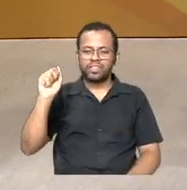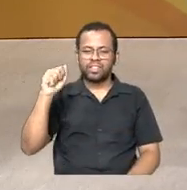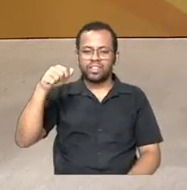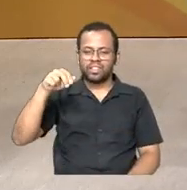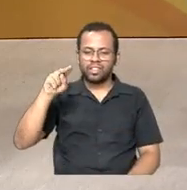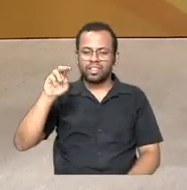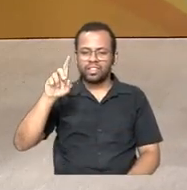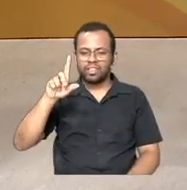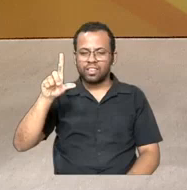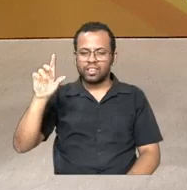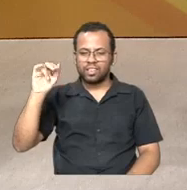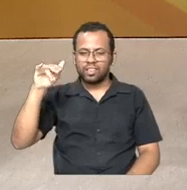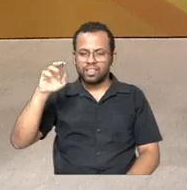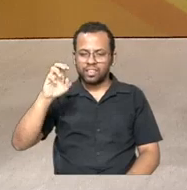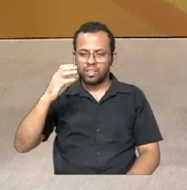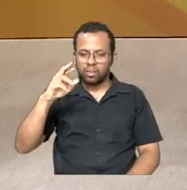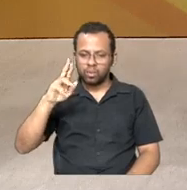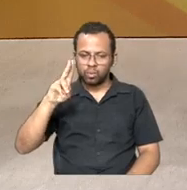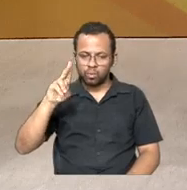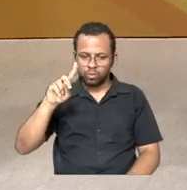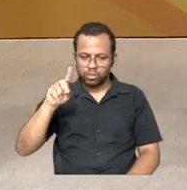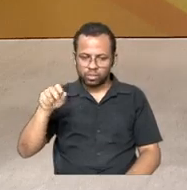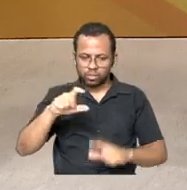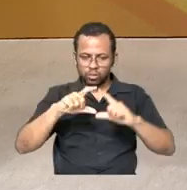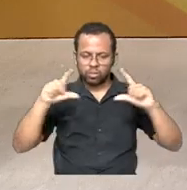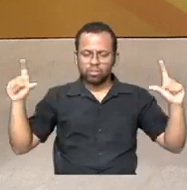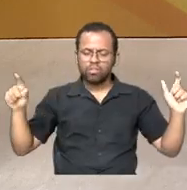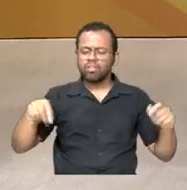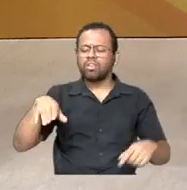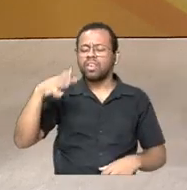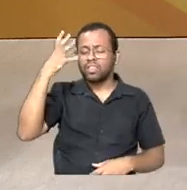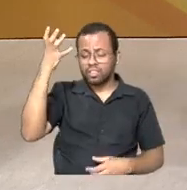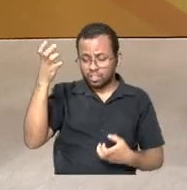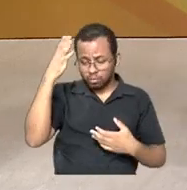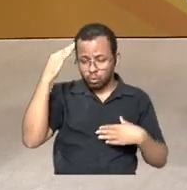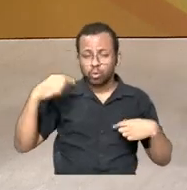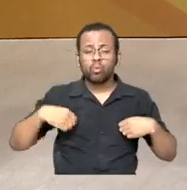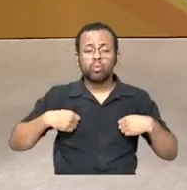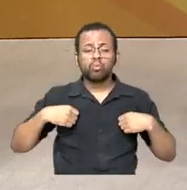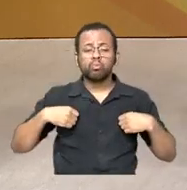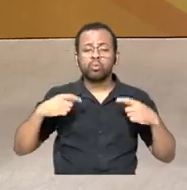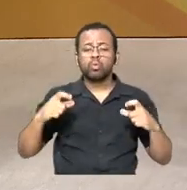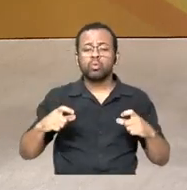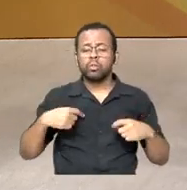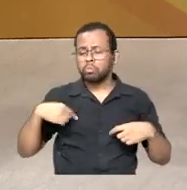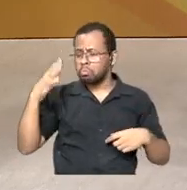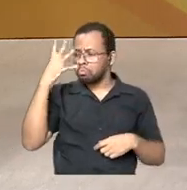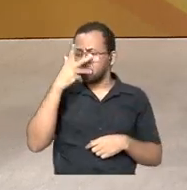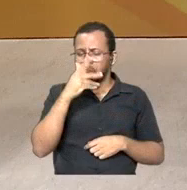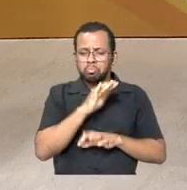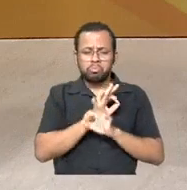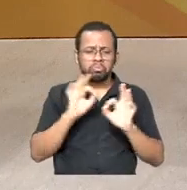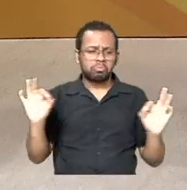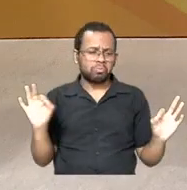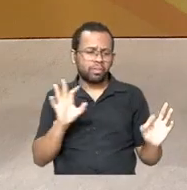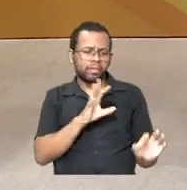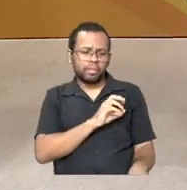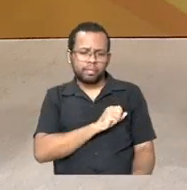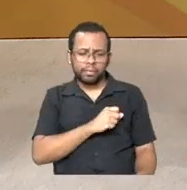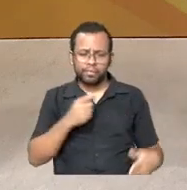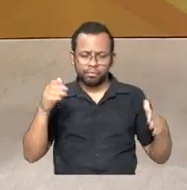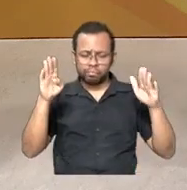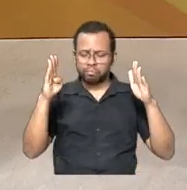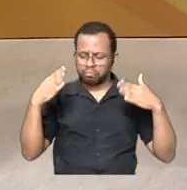Cruz Jaqueline com dois L para quem quer saber de onde é o look da Jaque gente eu simplesmente Amei olha elegância desse look